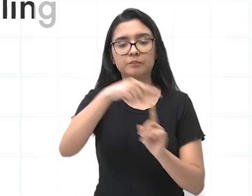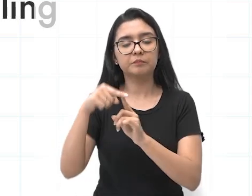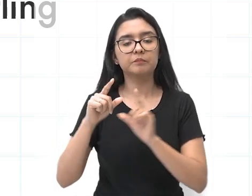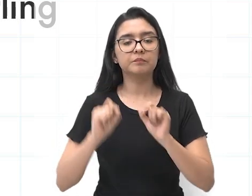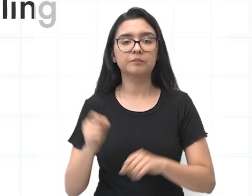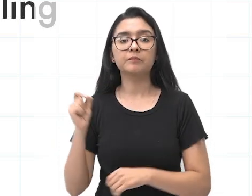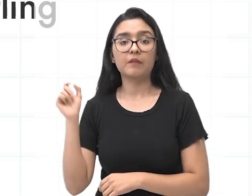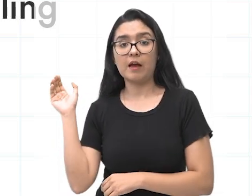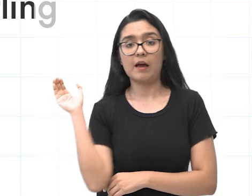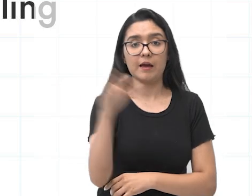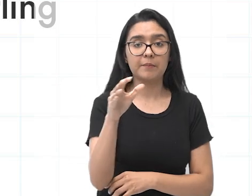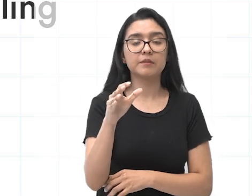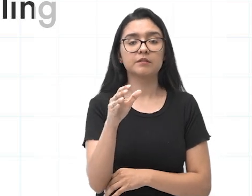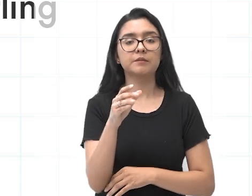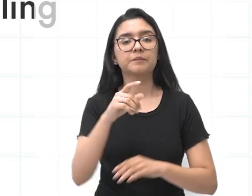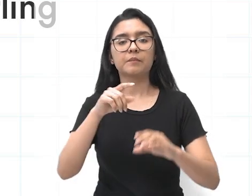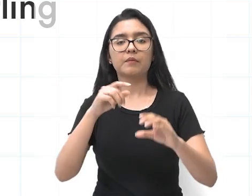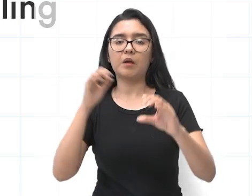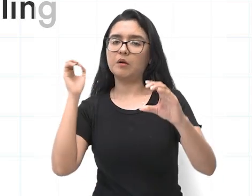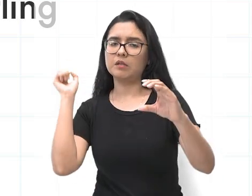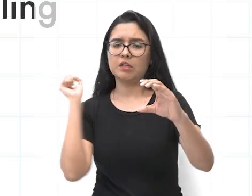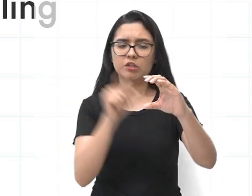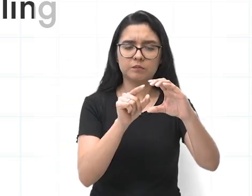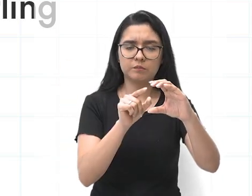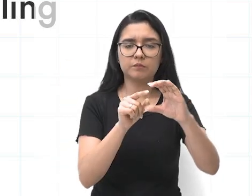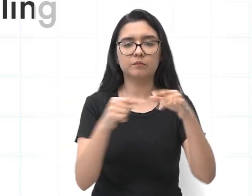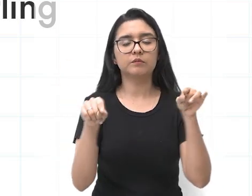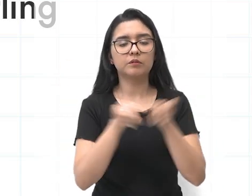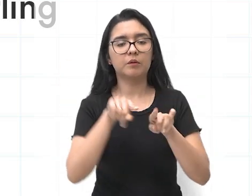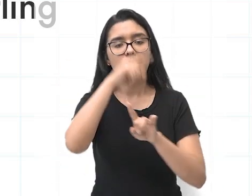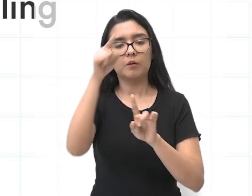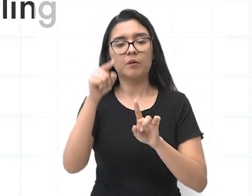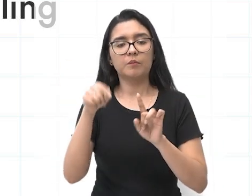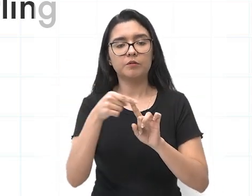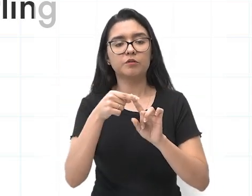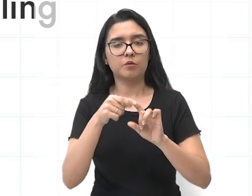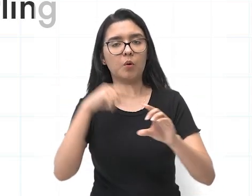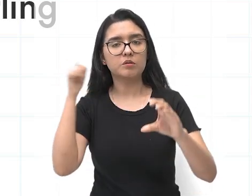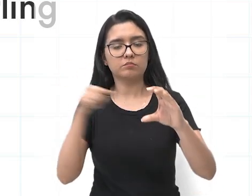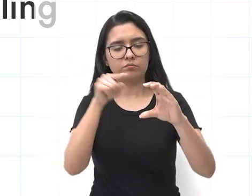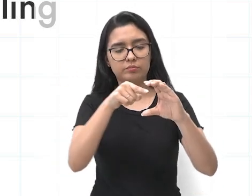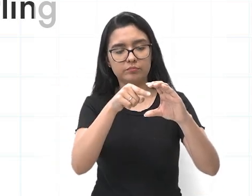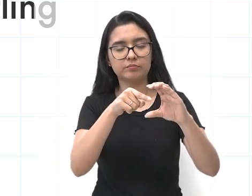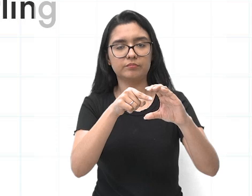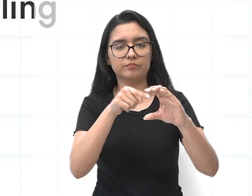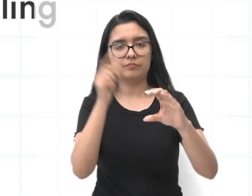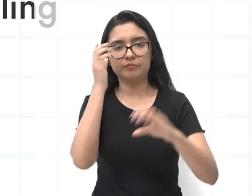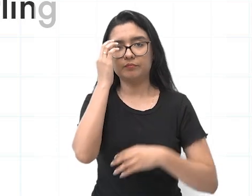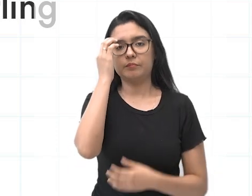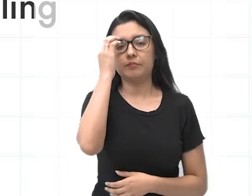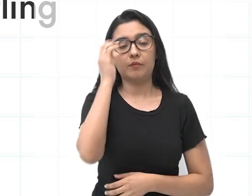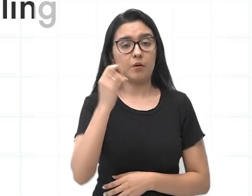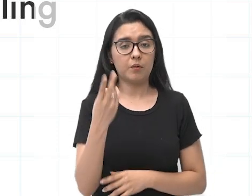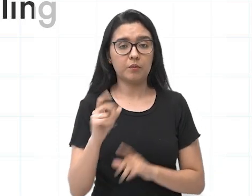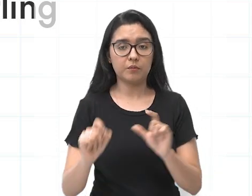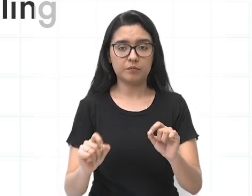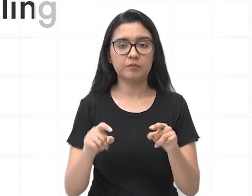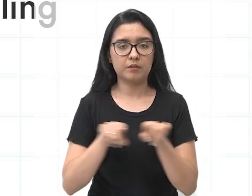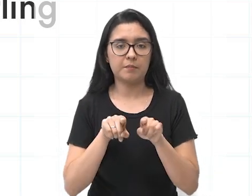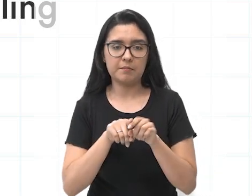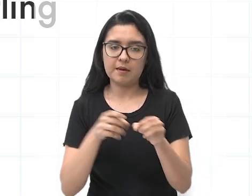como ensinar, tenha como passar todas as técnicas para vocês. Segunda dica,